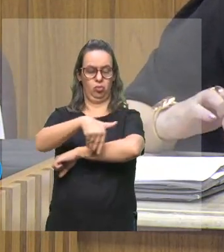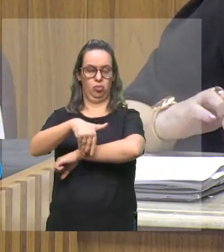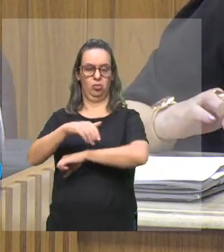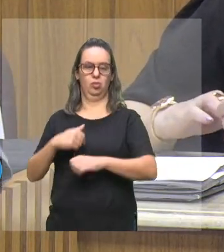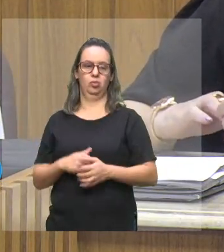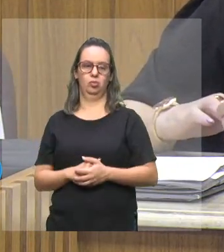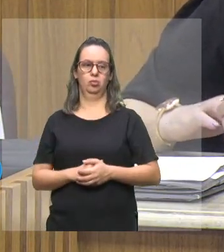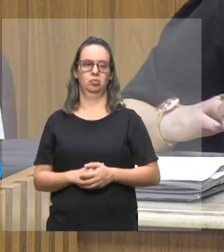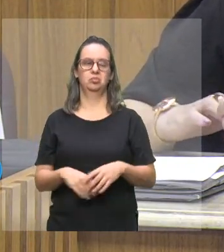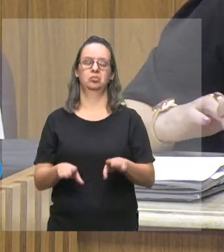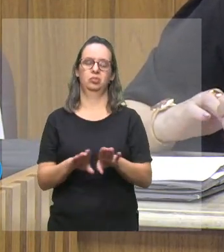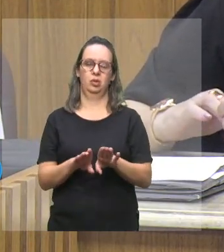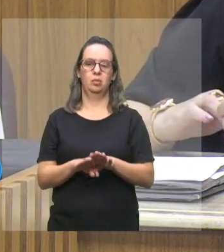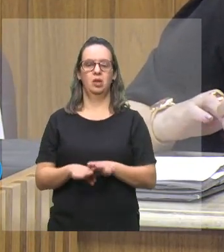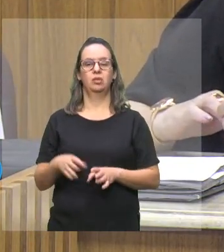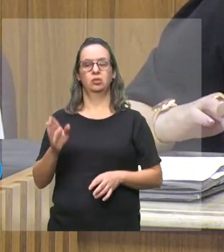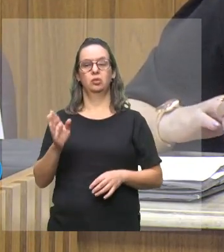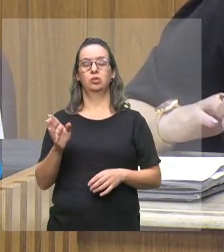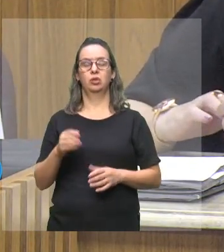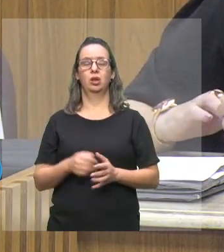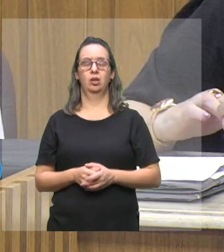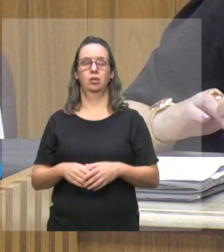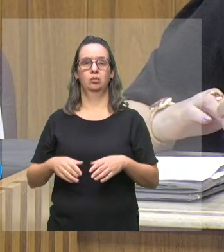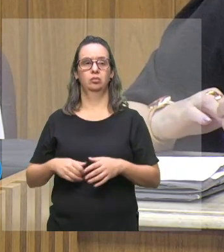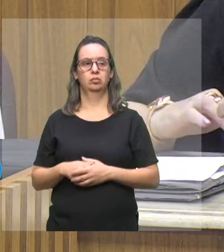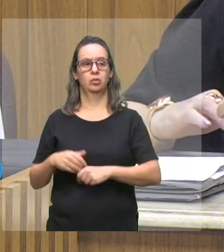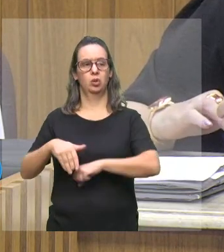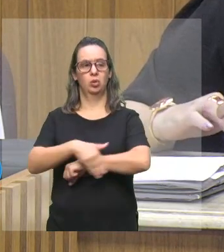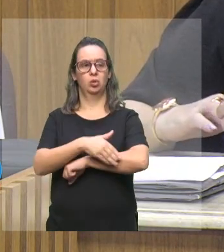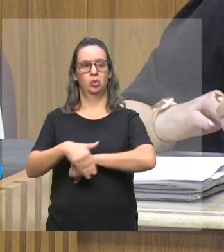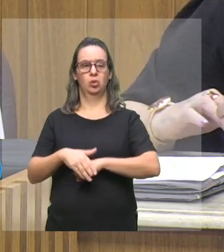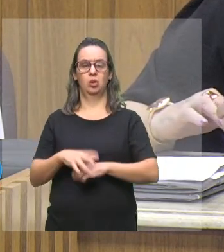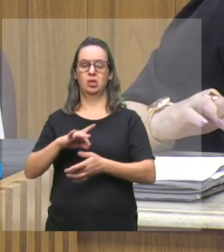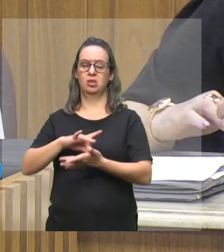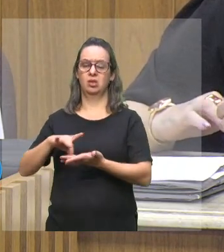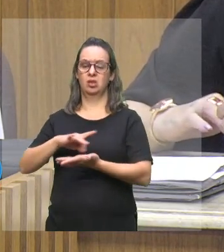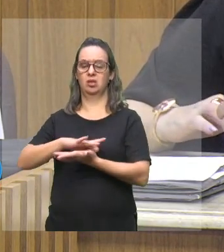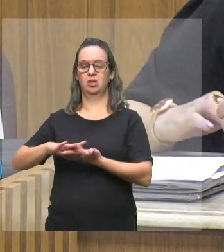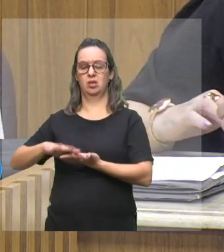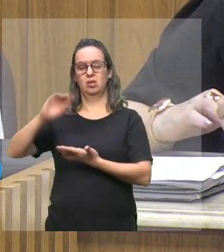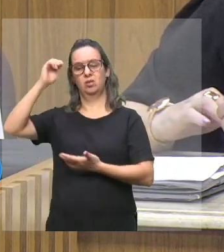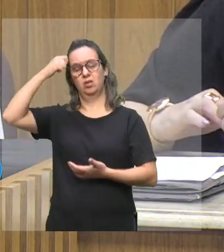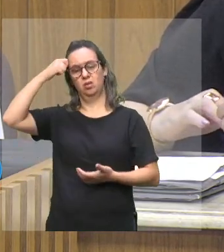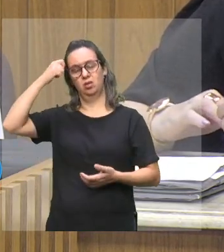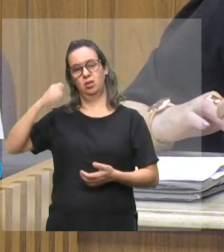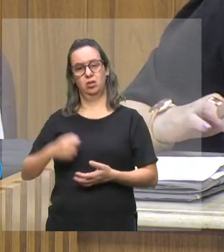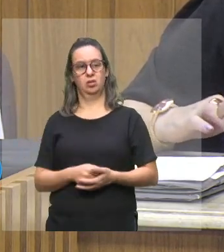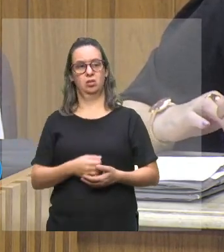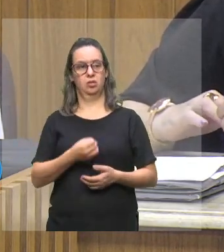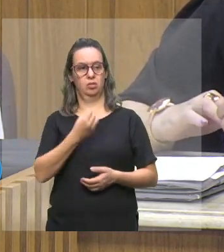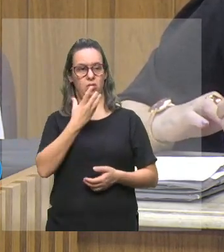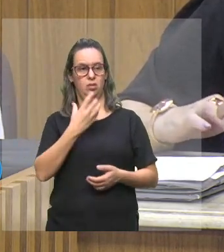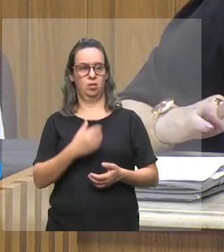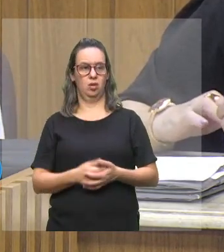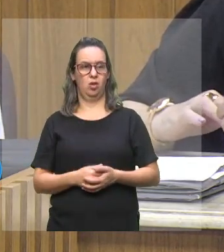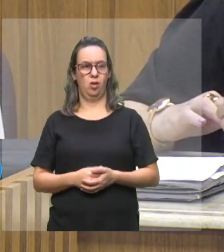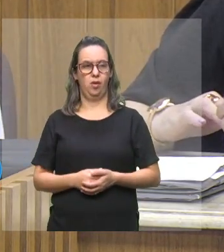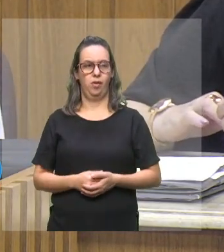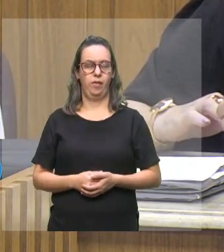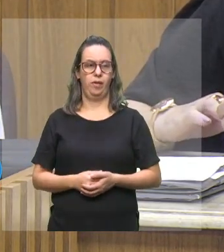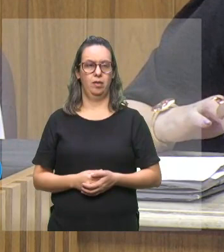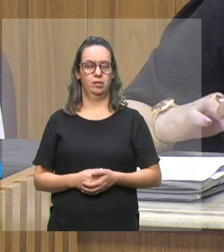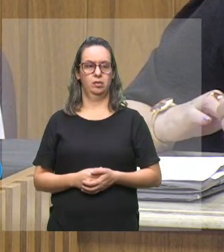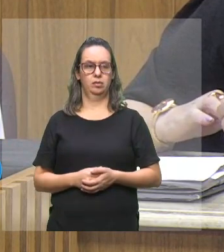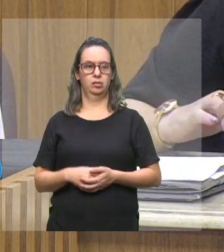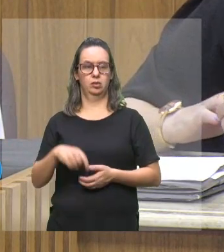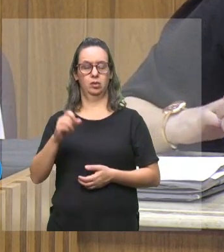paralelas, também foram asfaltadas, né? Lins de Vasconcelos, Vicente Negre, outras vias ali, todas, acho que só as que